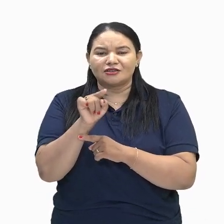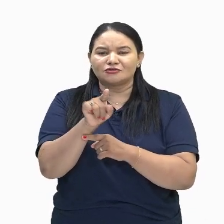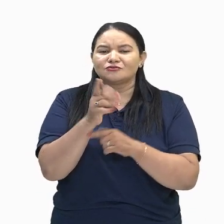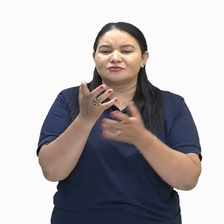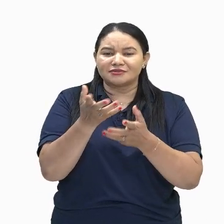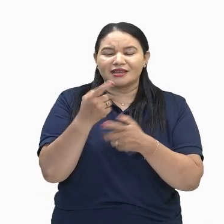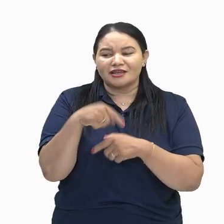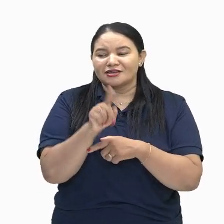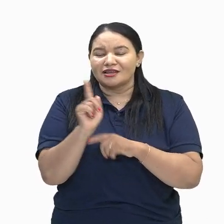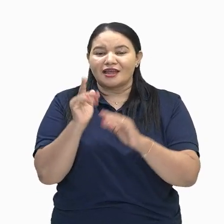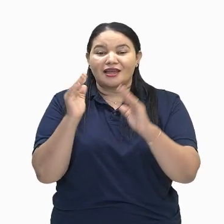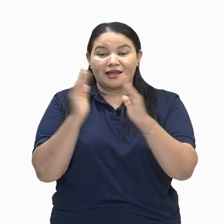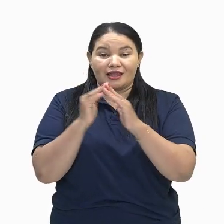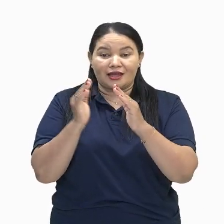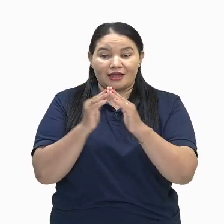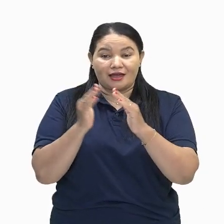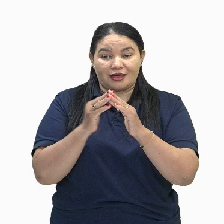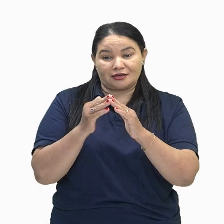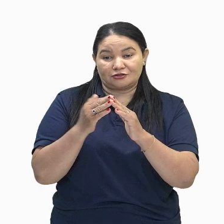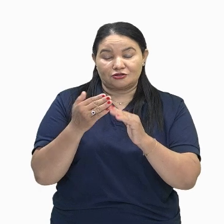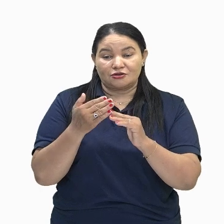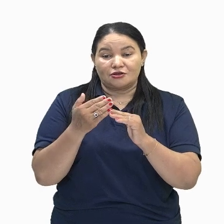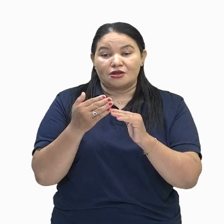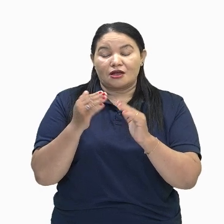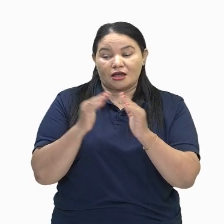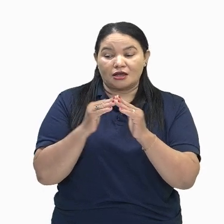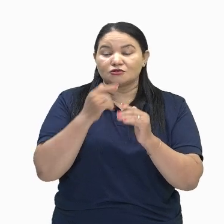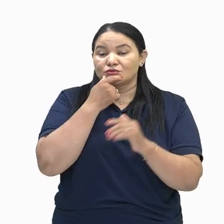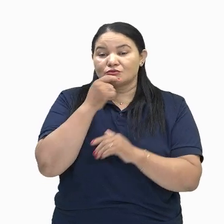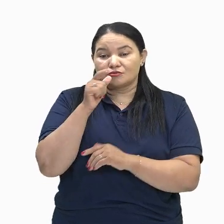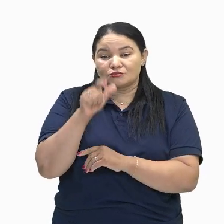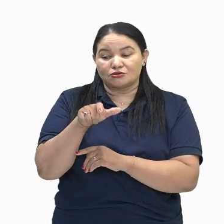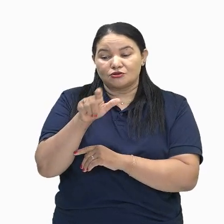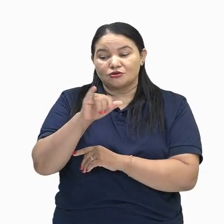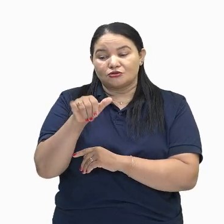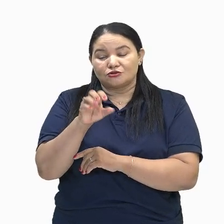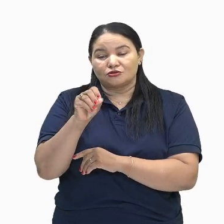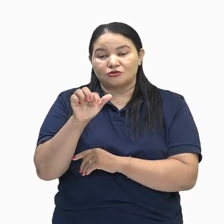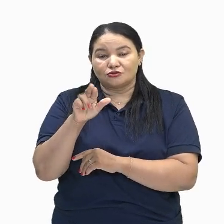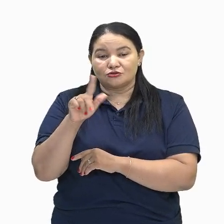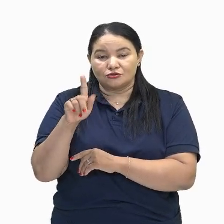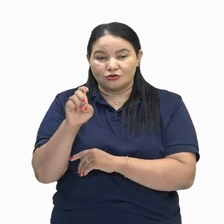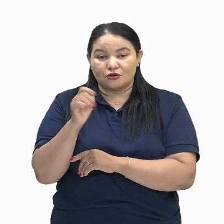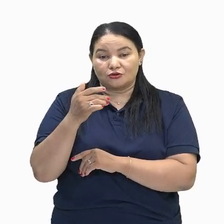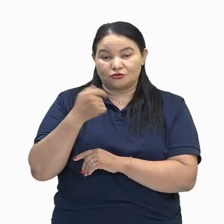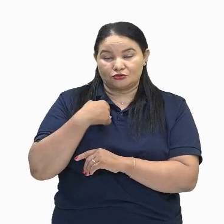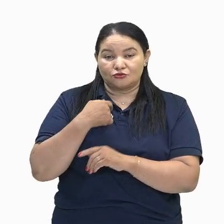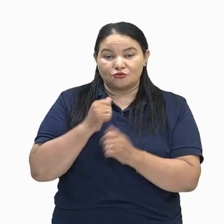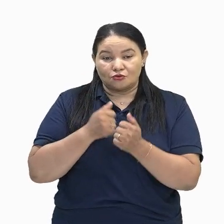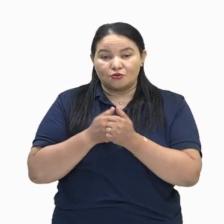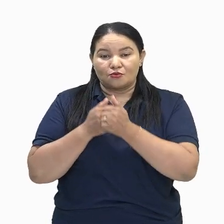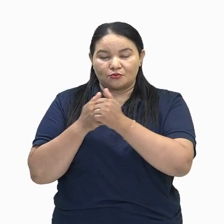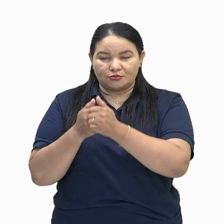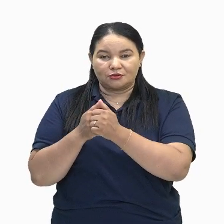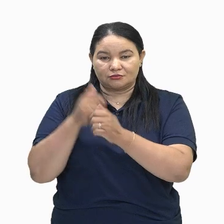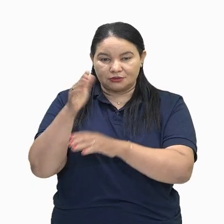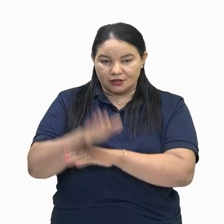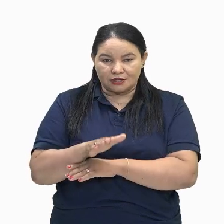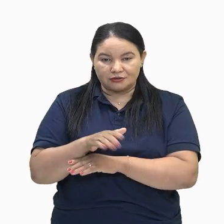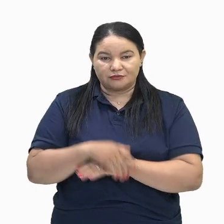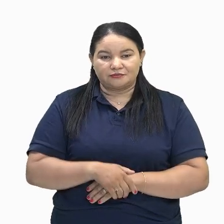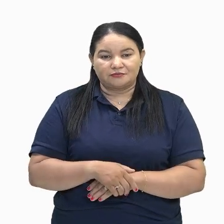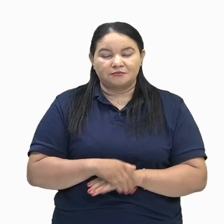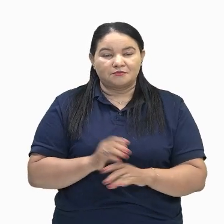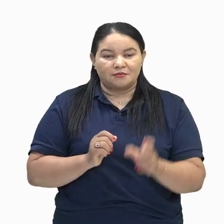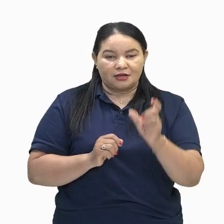casa? Lá na casa do Jorge comigo mais tarde? Então, observe que a palavra